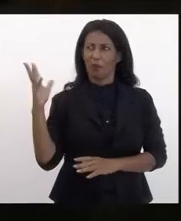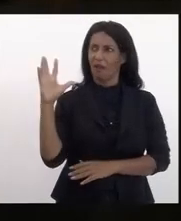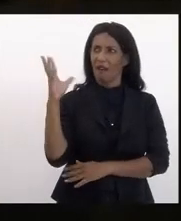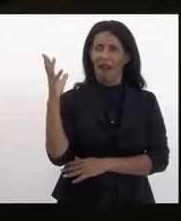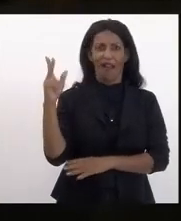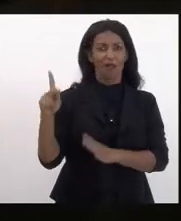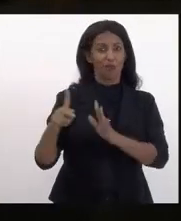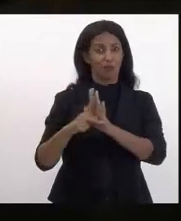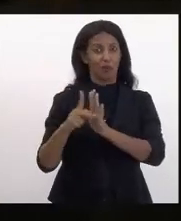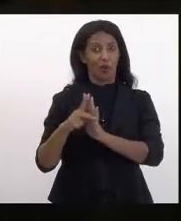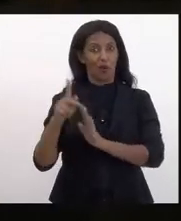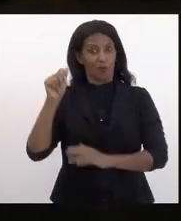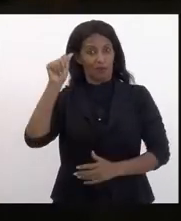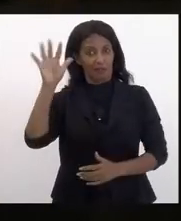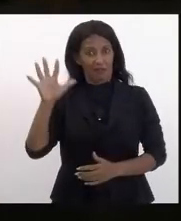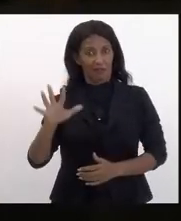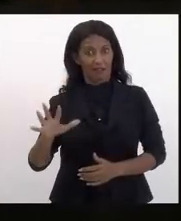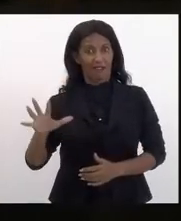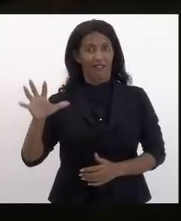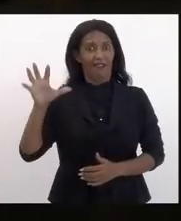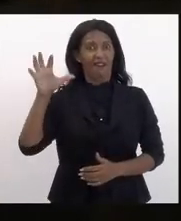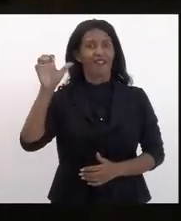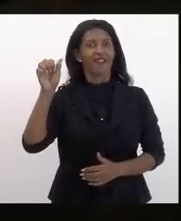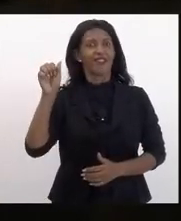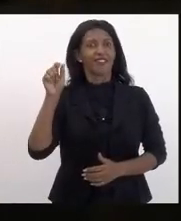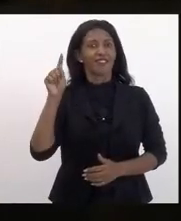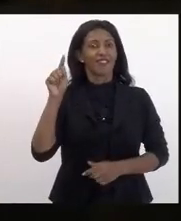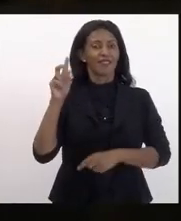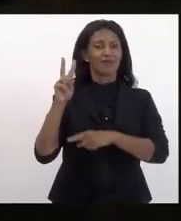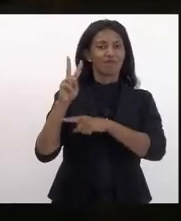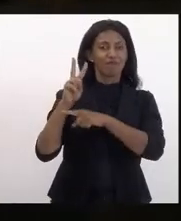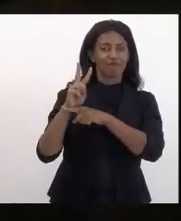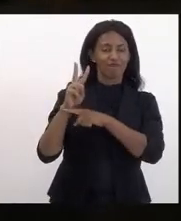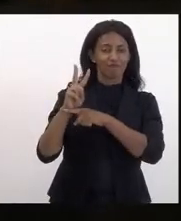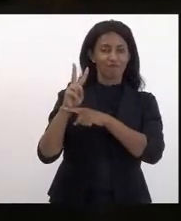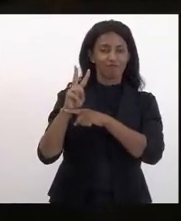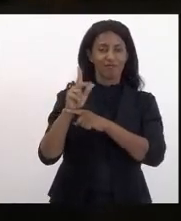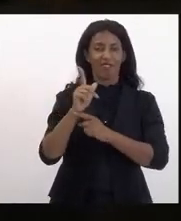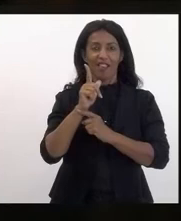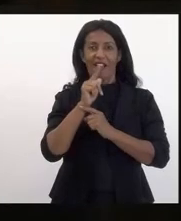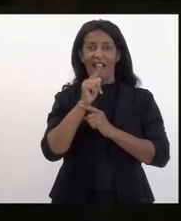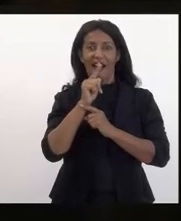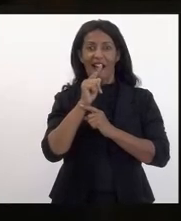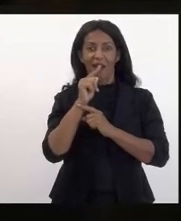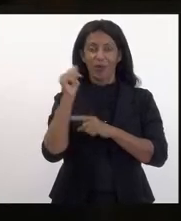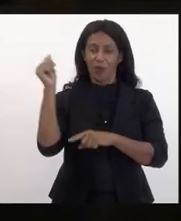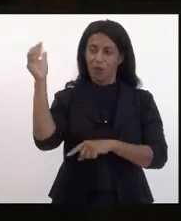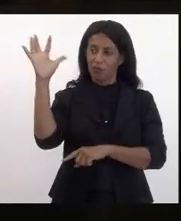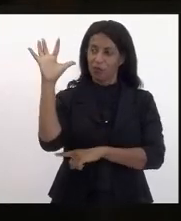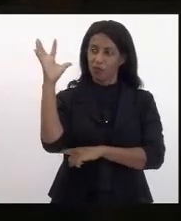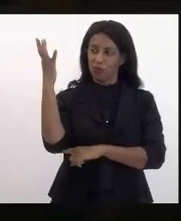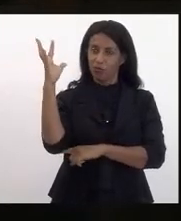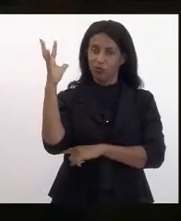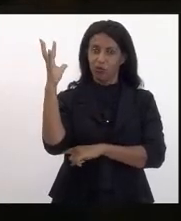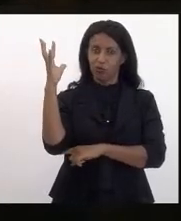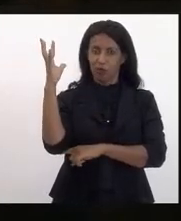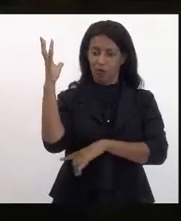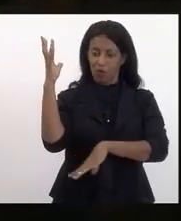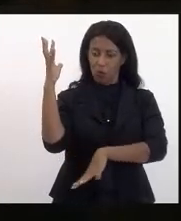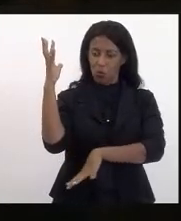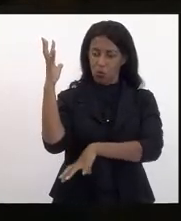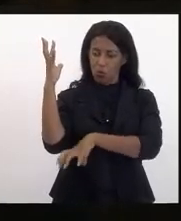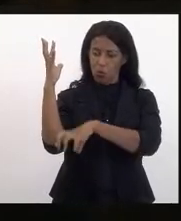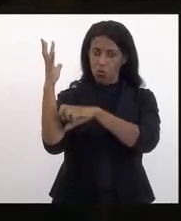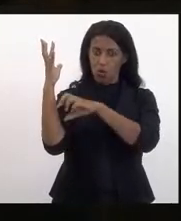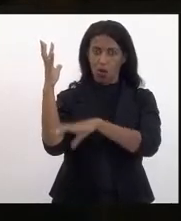africana é abrigar um volume de água imensa para dar de